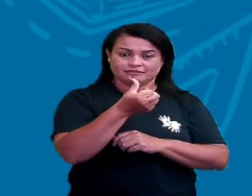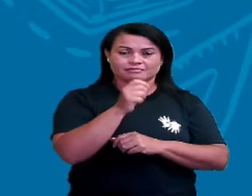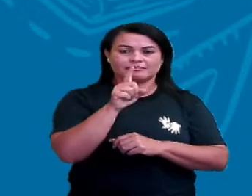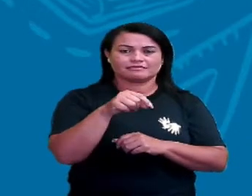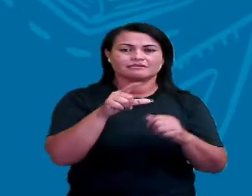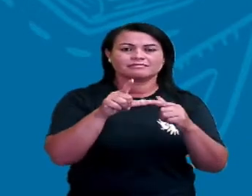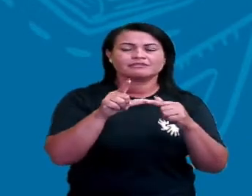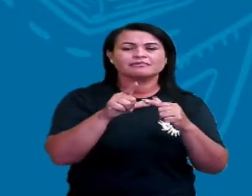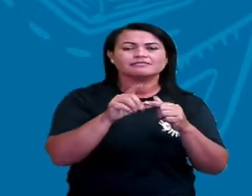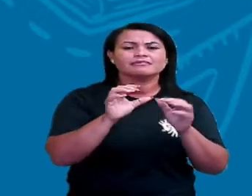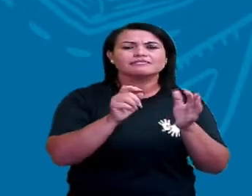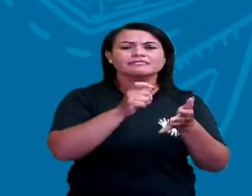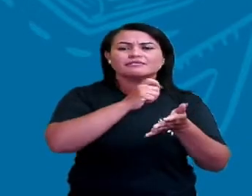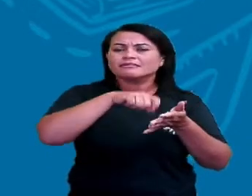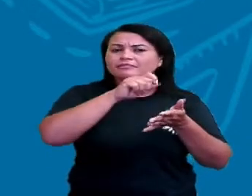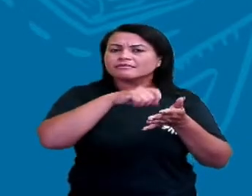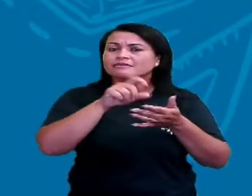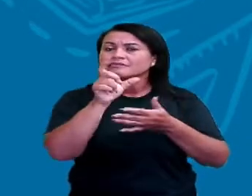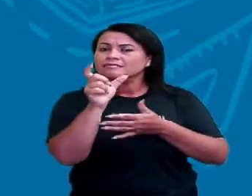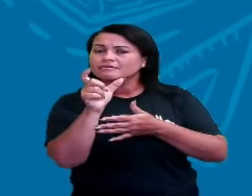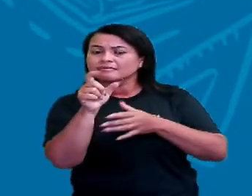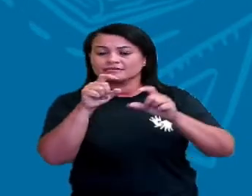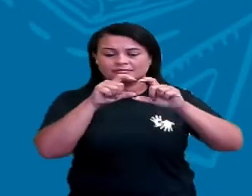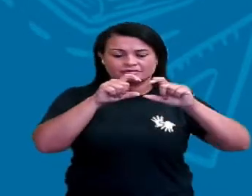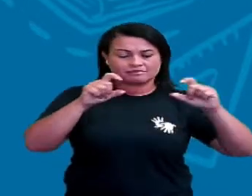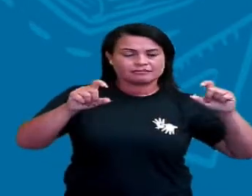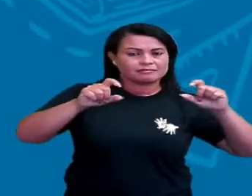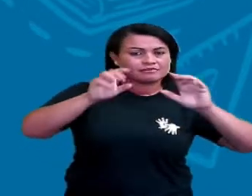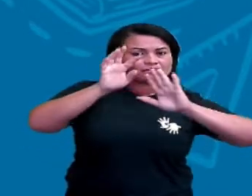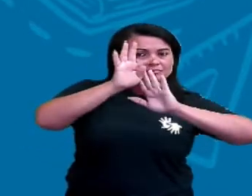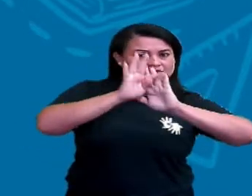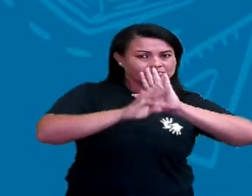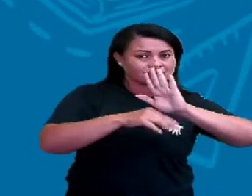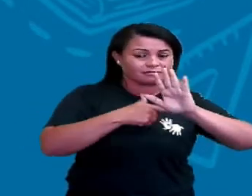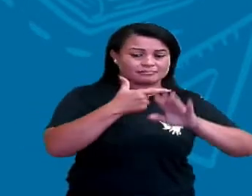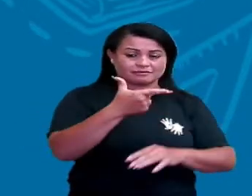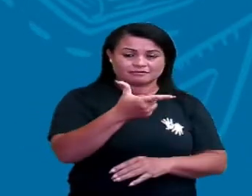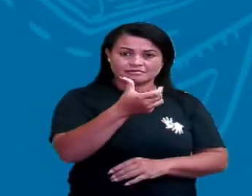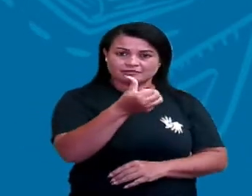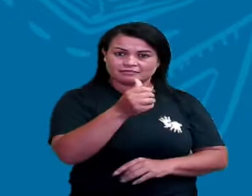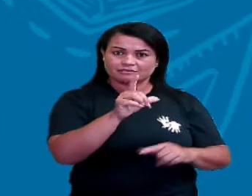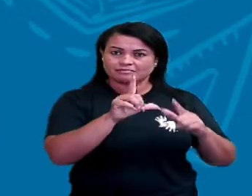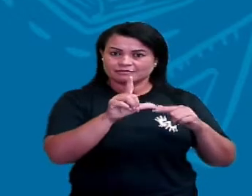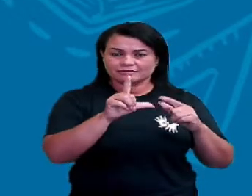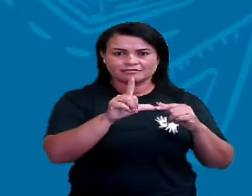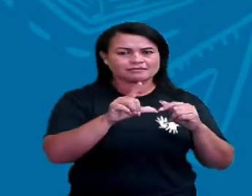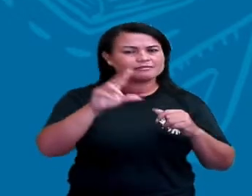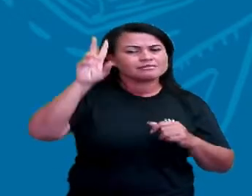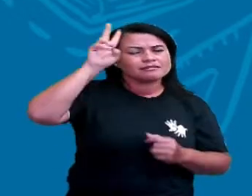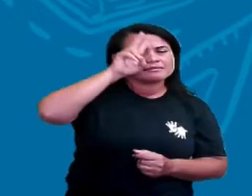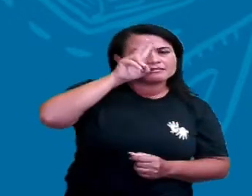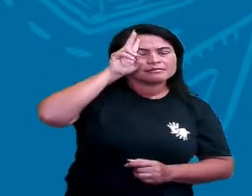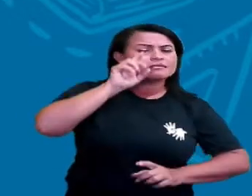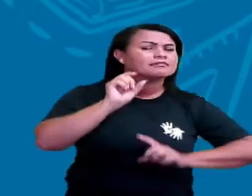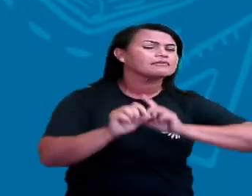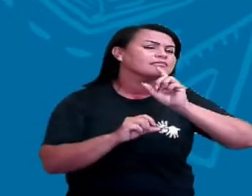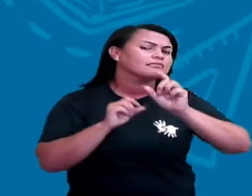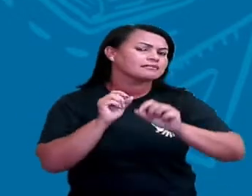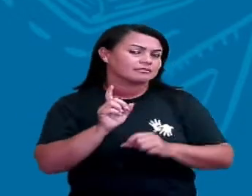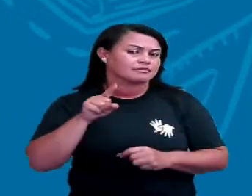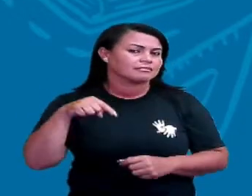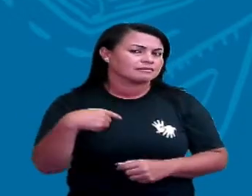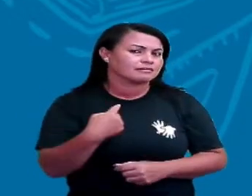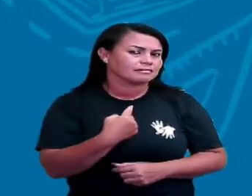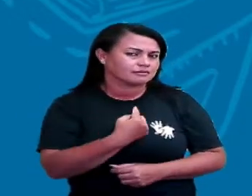palavras, frases e textos. Ele é composto por 26 letrinhas. Lembrem-se, a